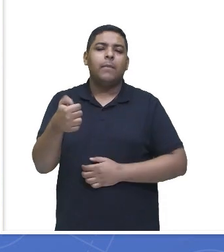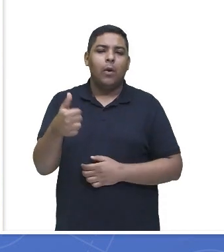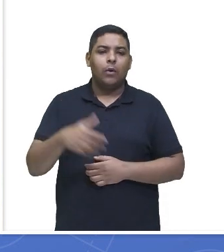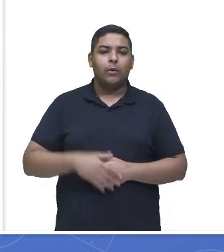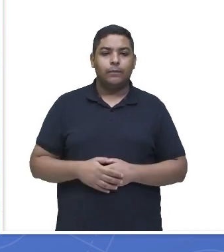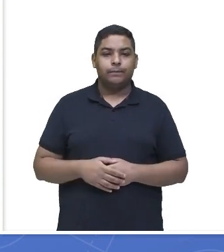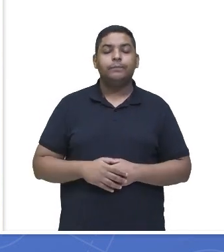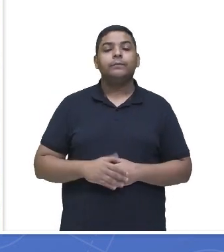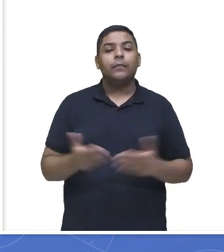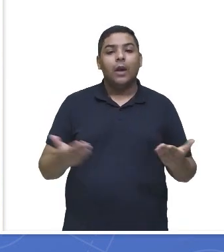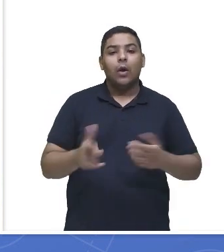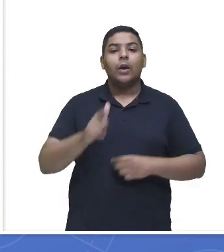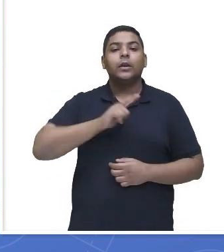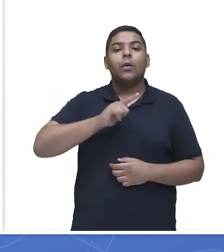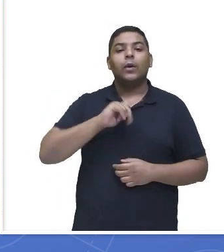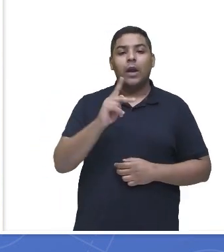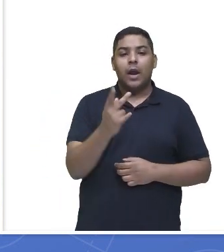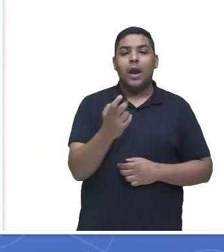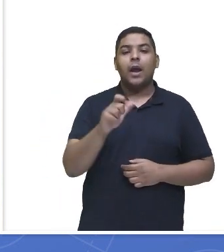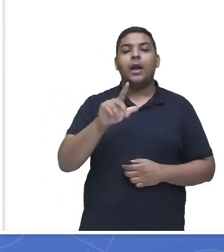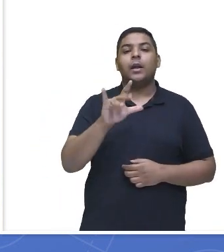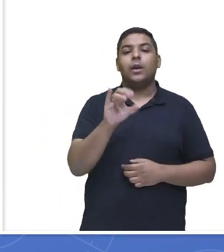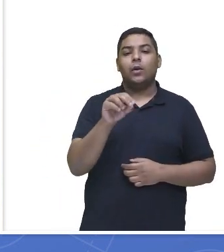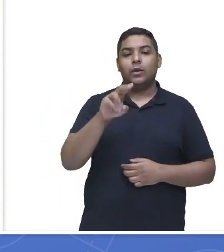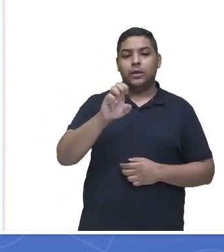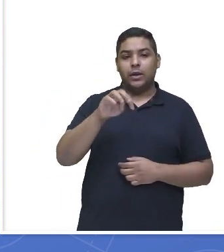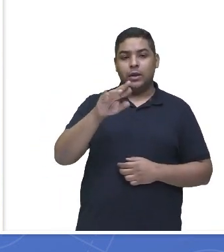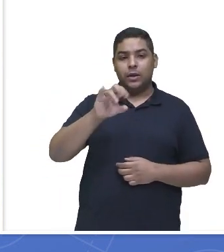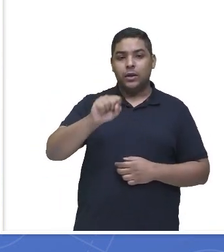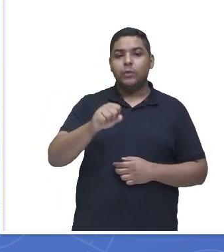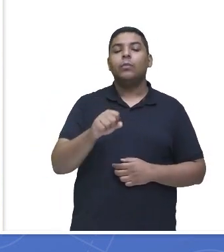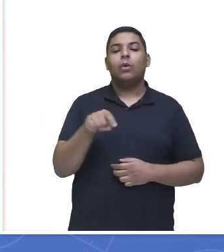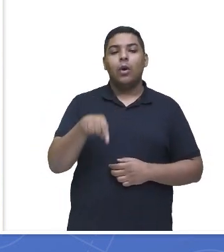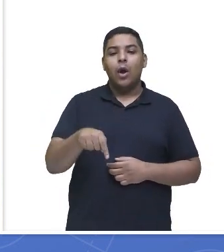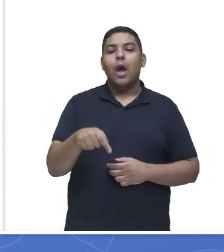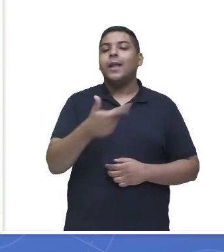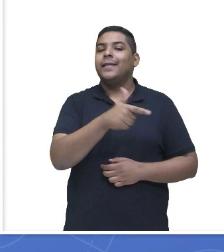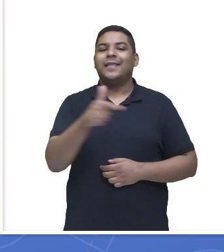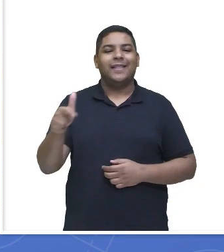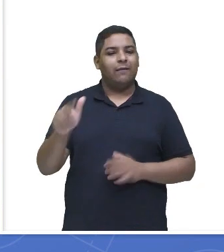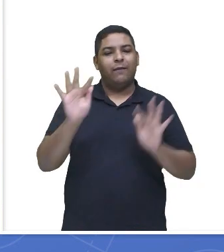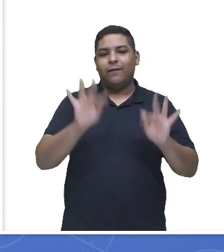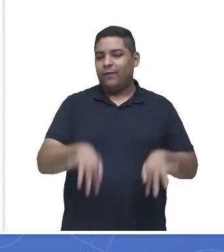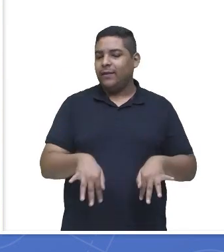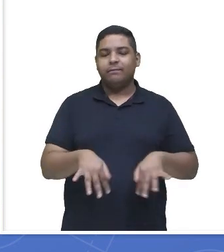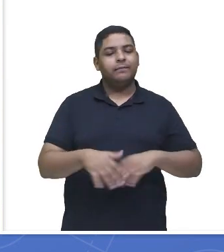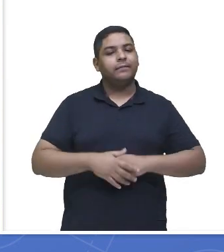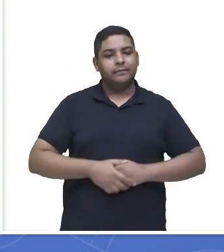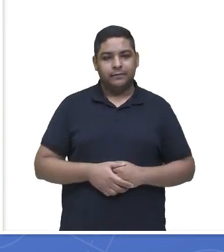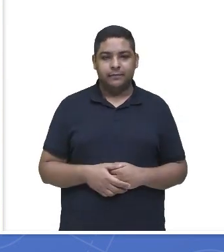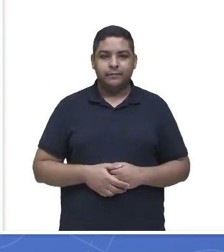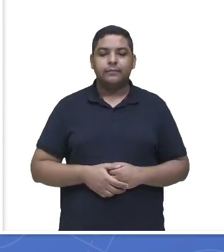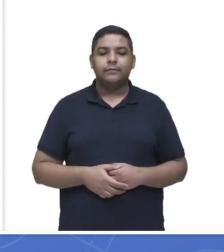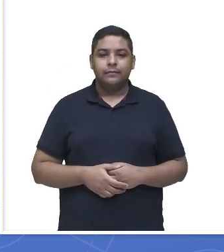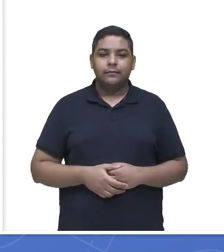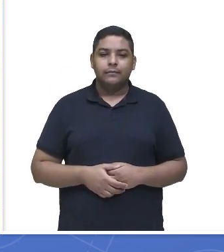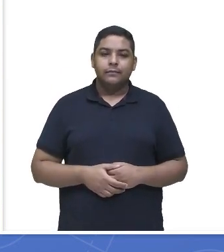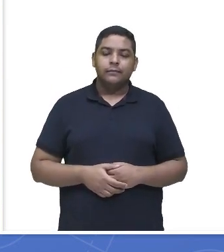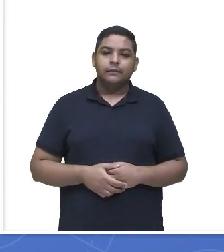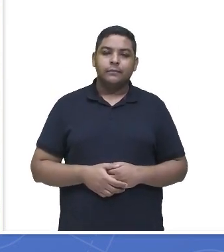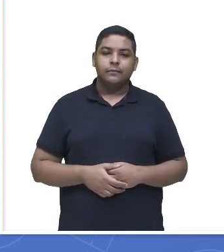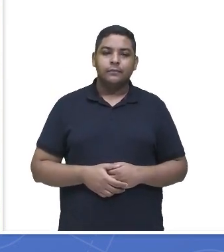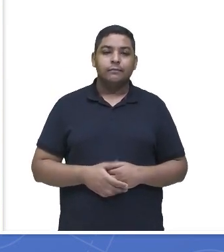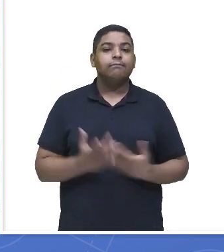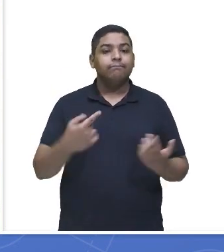Infinito. Perfeito? E se o universo é infinito, tem muita coisa para a gente descobrir, tem muita coisa para a gente conhecer.